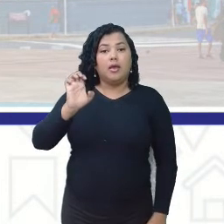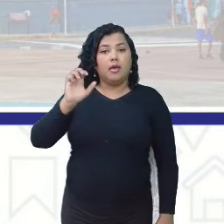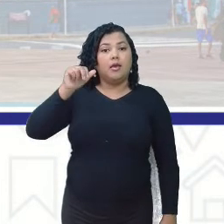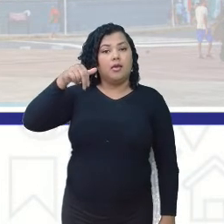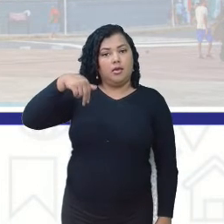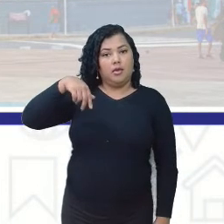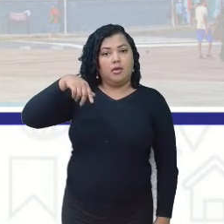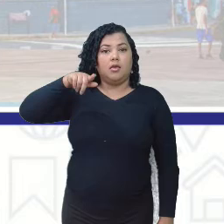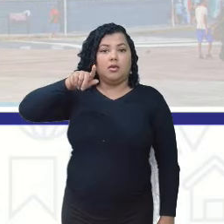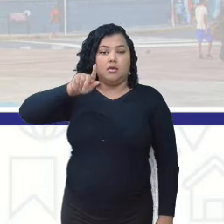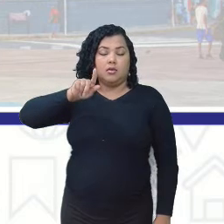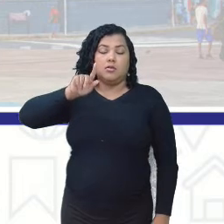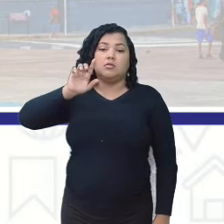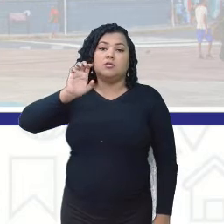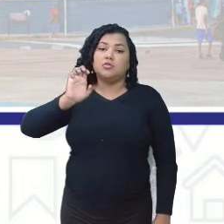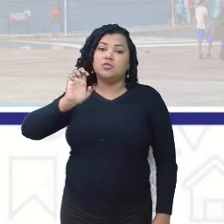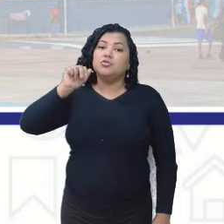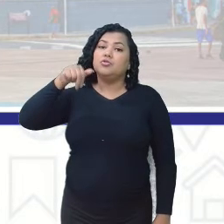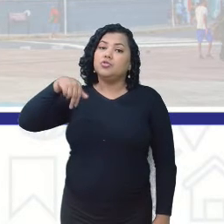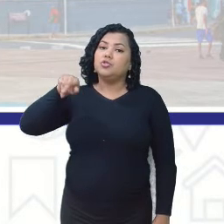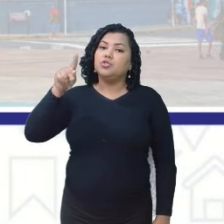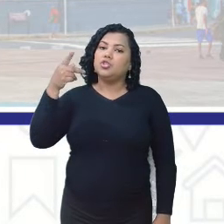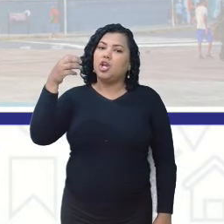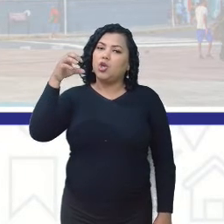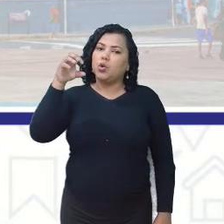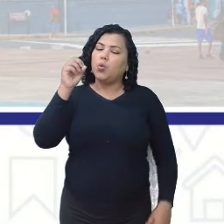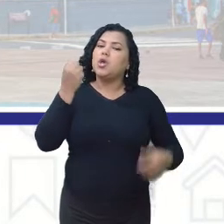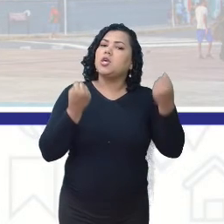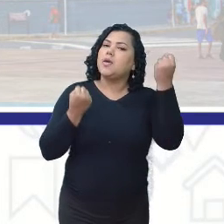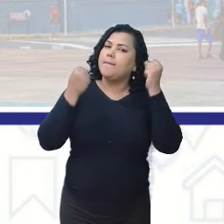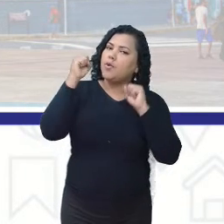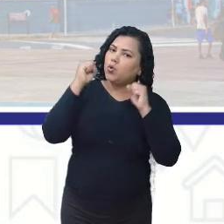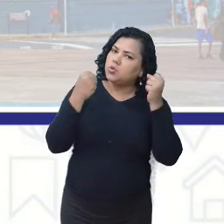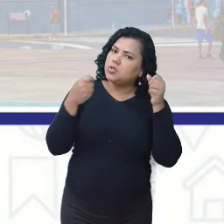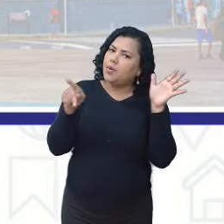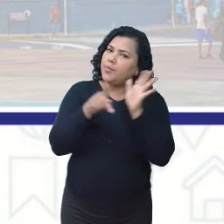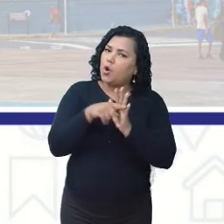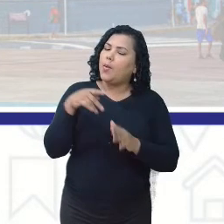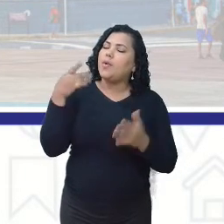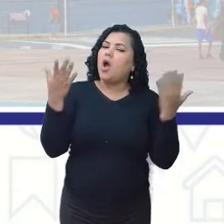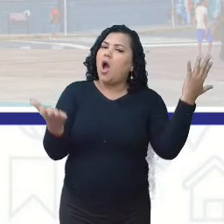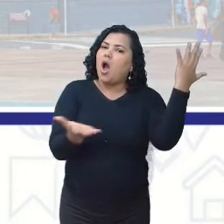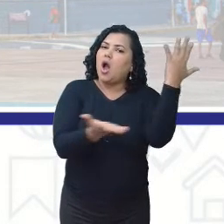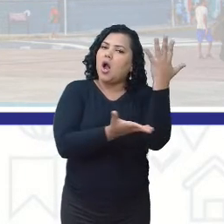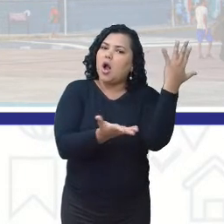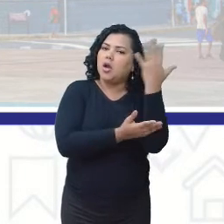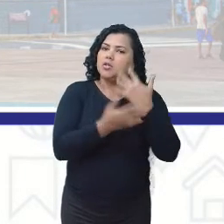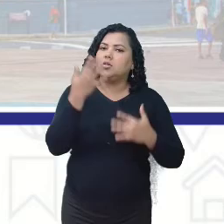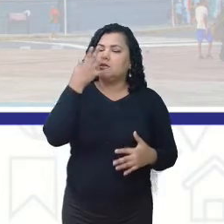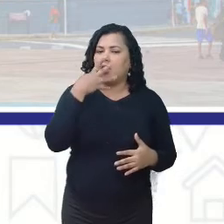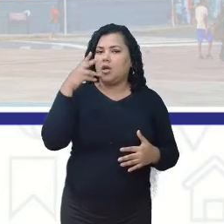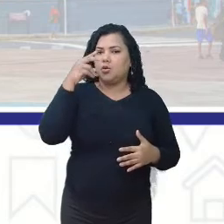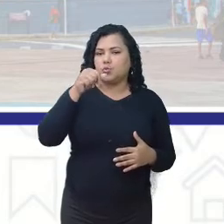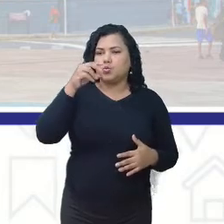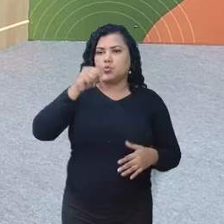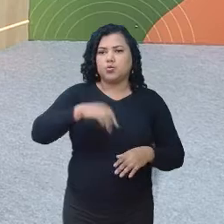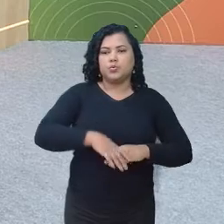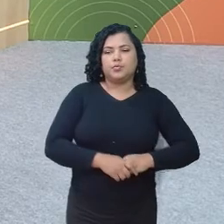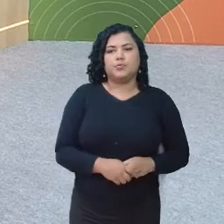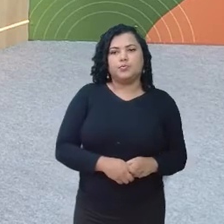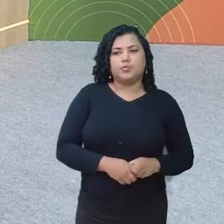era produzida a cana-de-açúcar. E o engenho ele tinha uma estrutura. Então nós tínhamos no